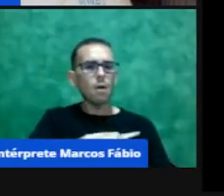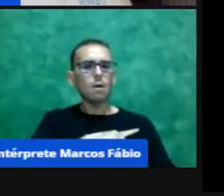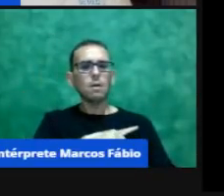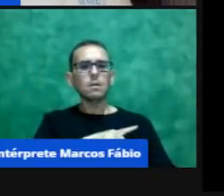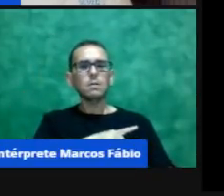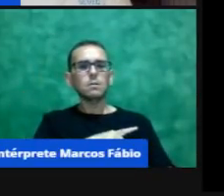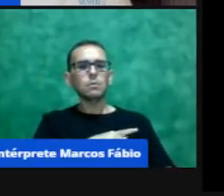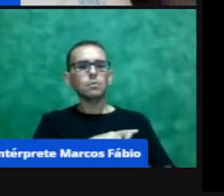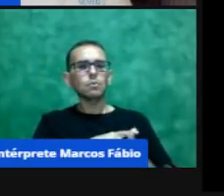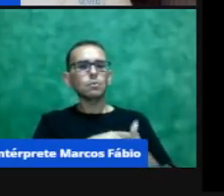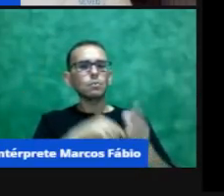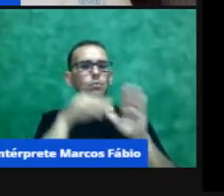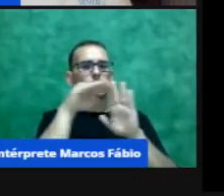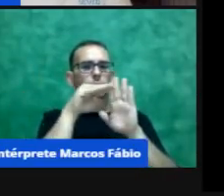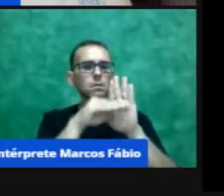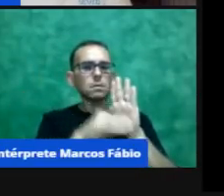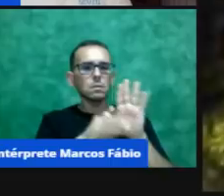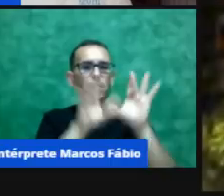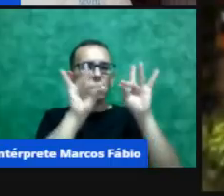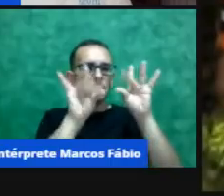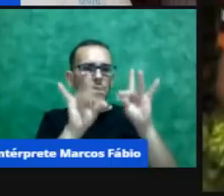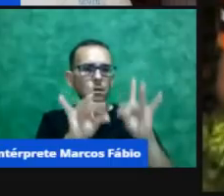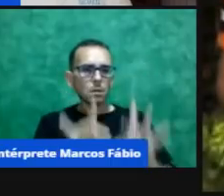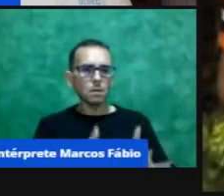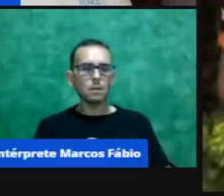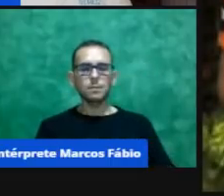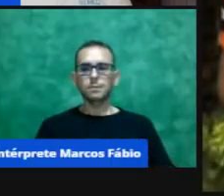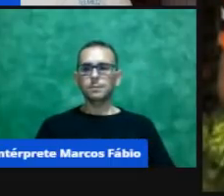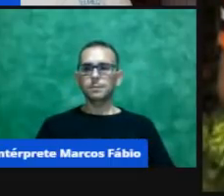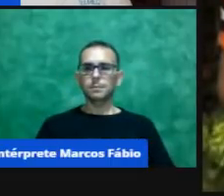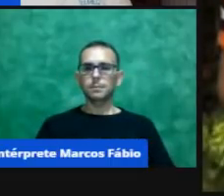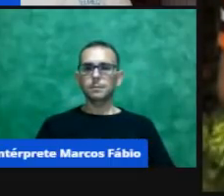passo a passo. Como que você faz?